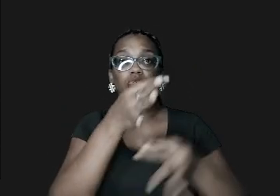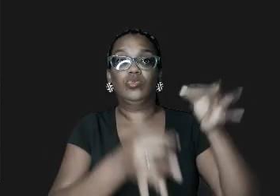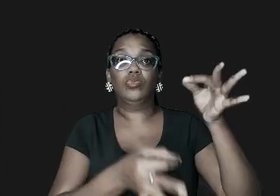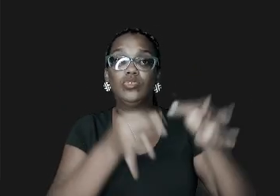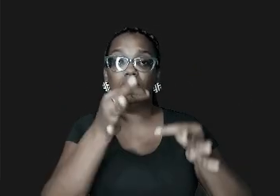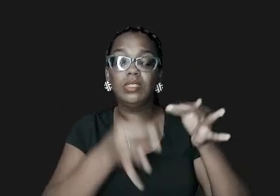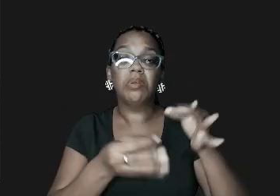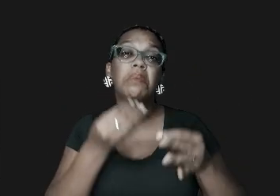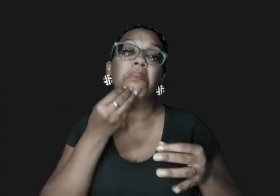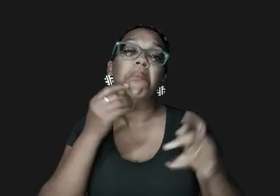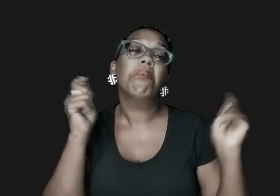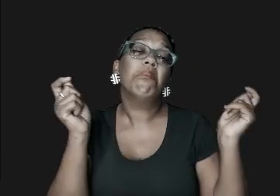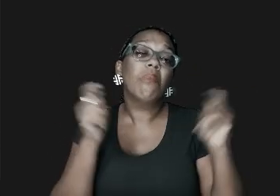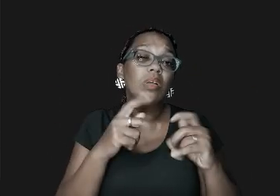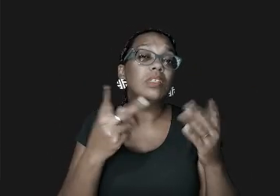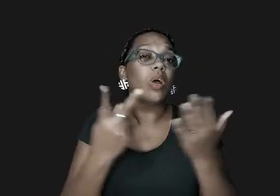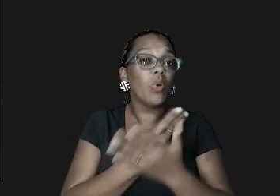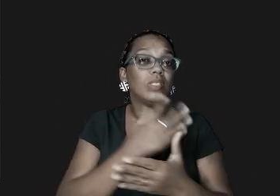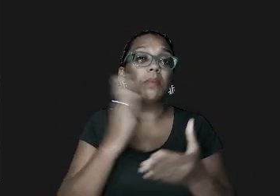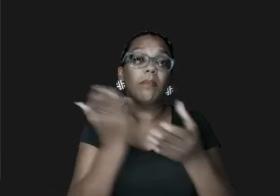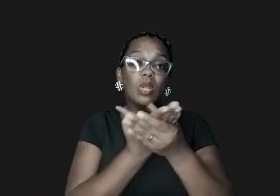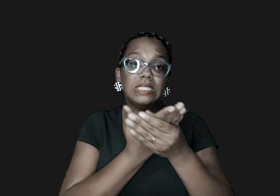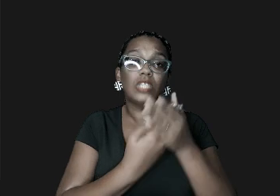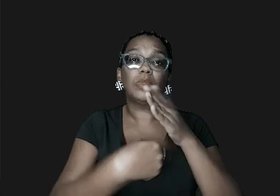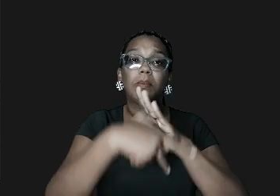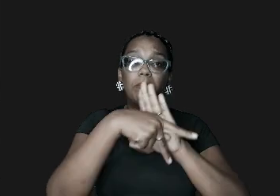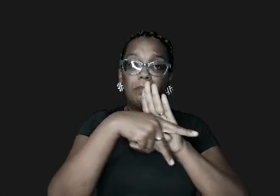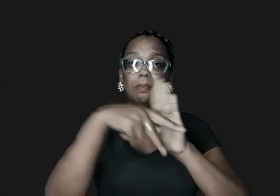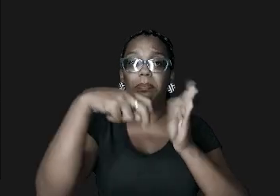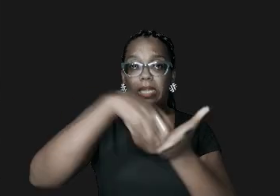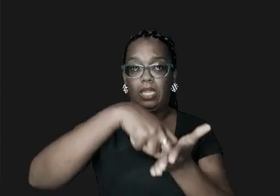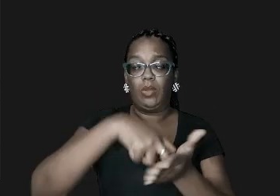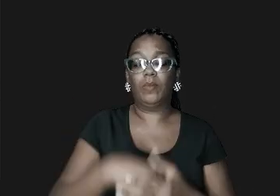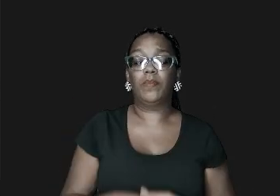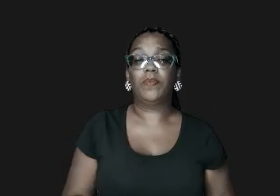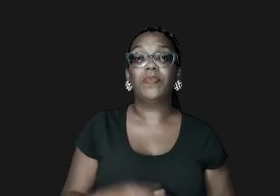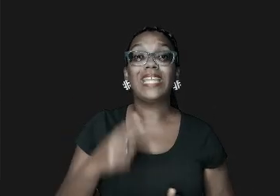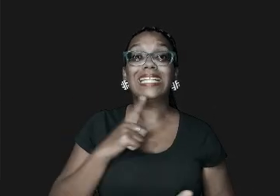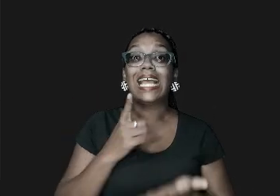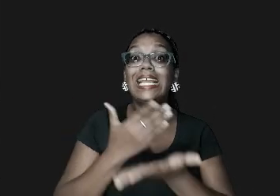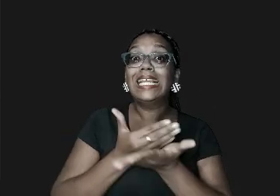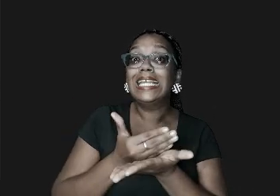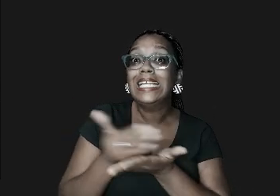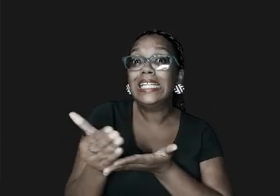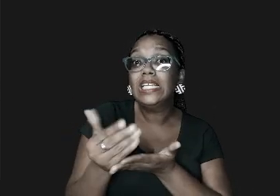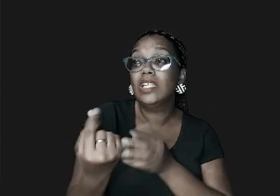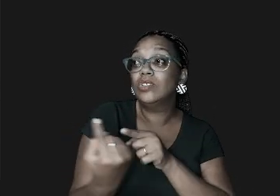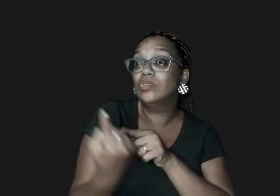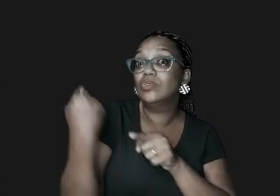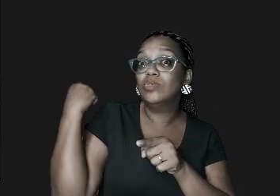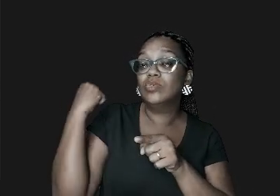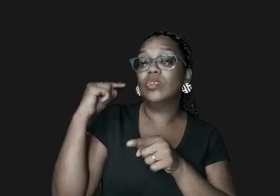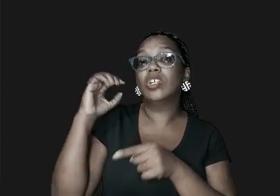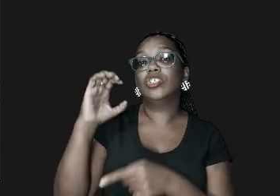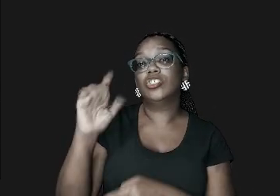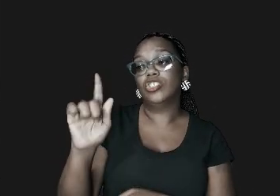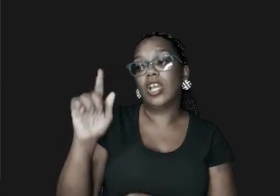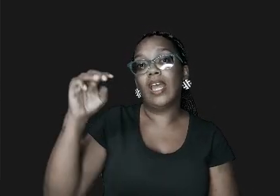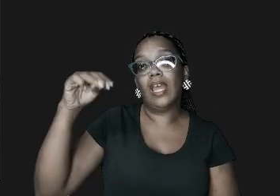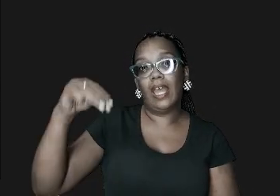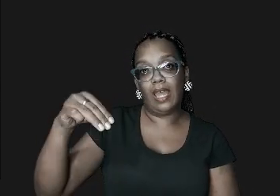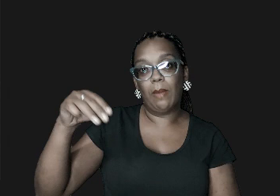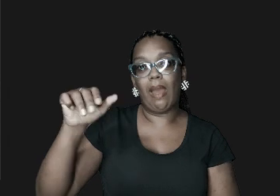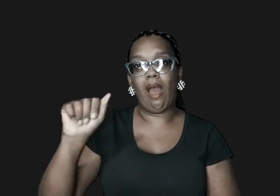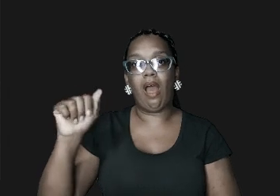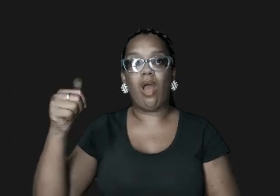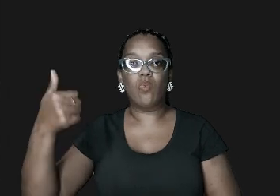deságua no judiciário que possa vir a virar um processo penal ele terá início necessariamente